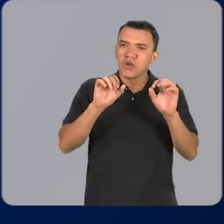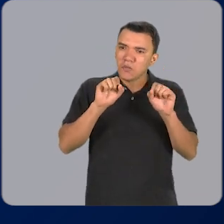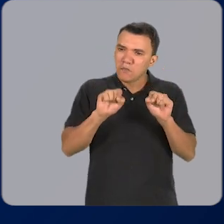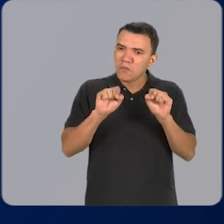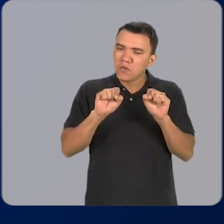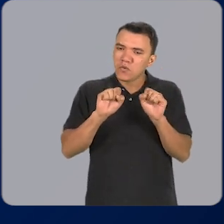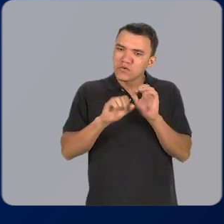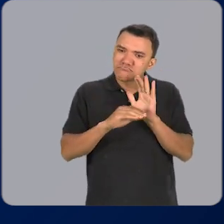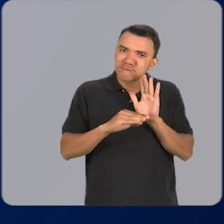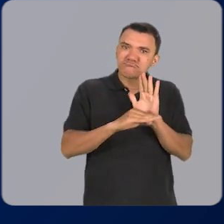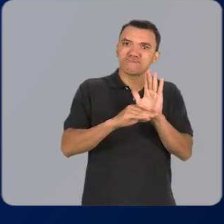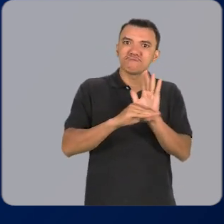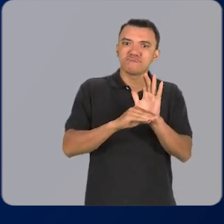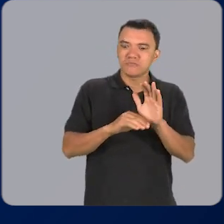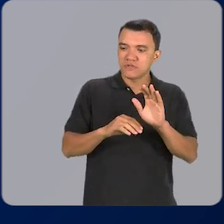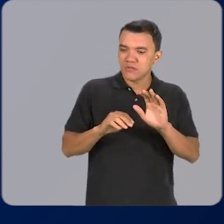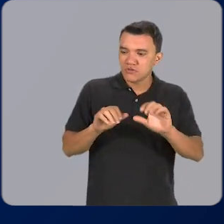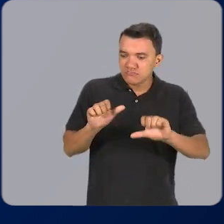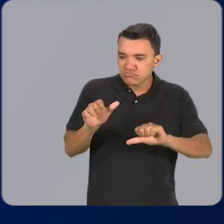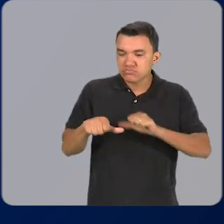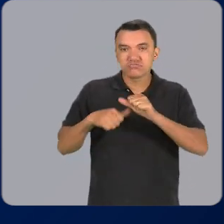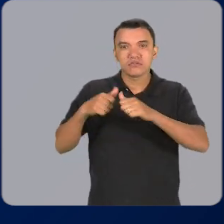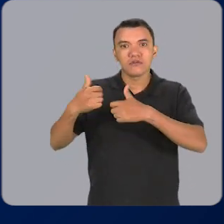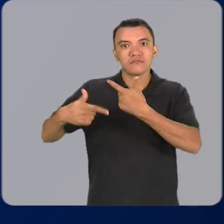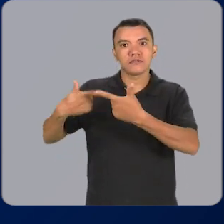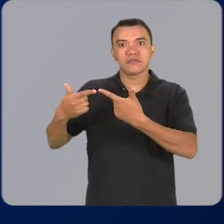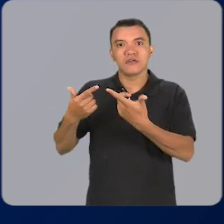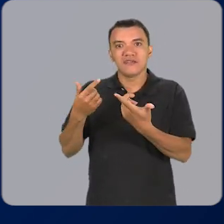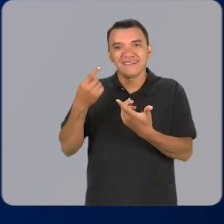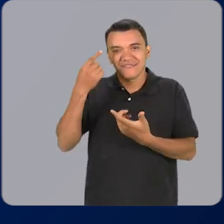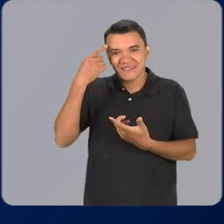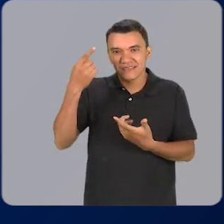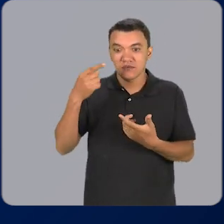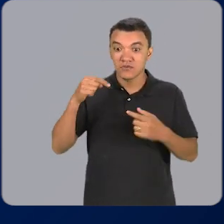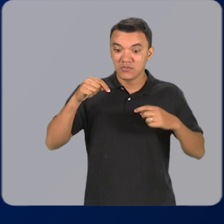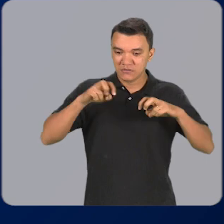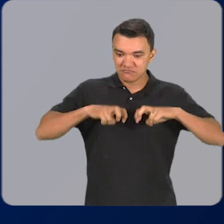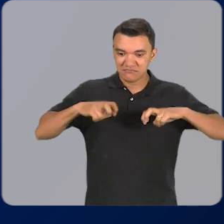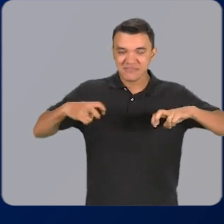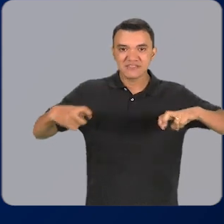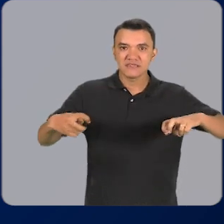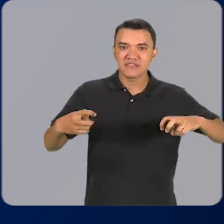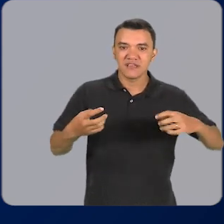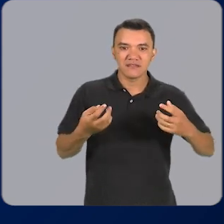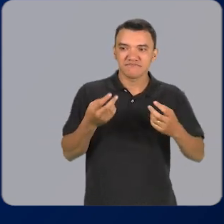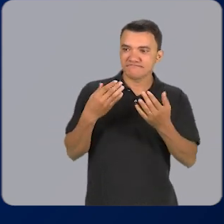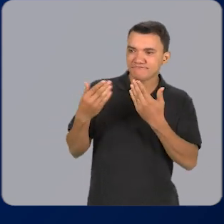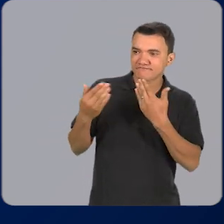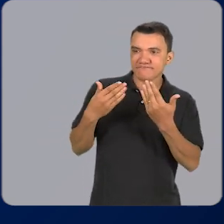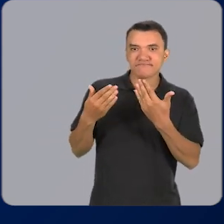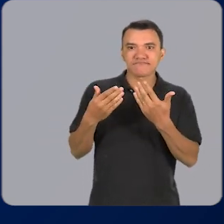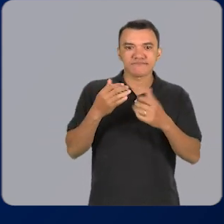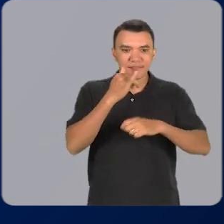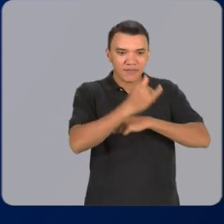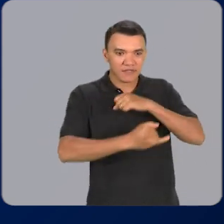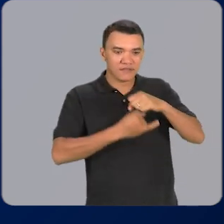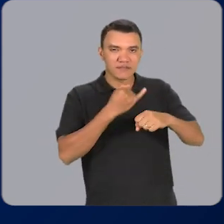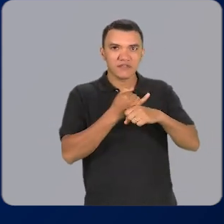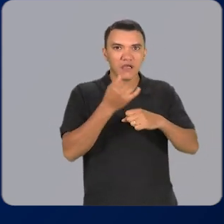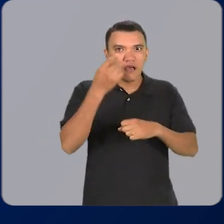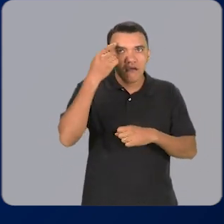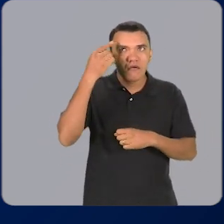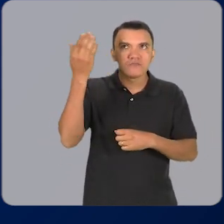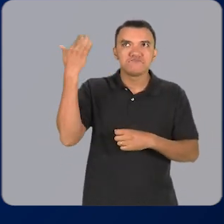atividades. A gente nem imaginava, por exemplo, que a gente estaria aqui tendo um debate como esse através da internet. Em outros tempos, isso parecia